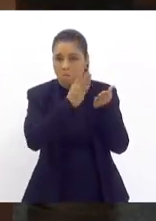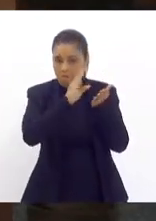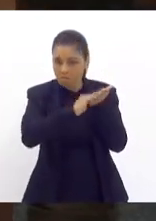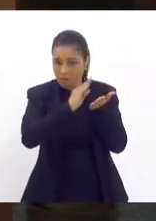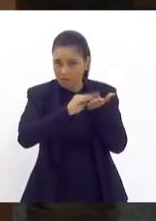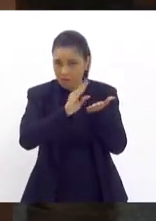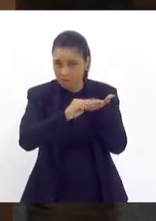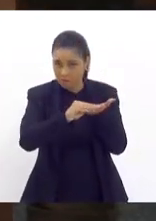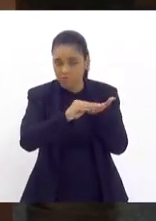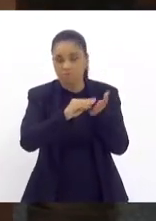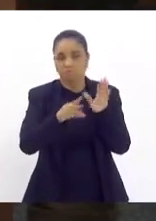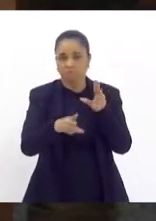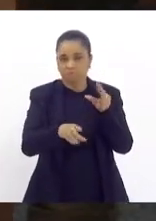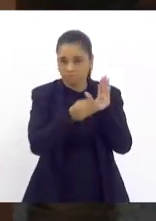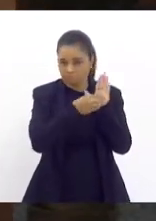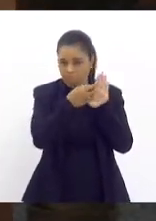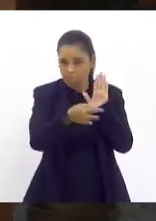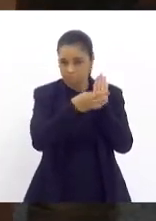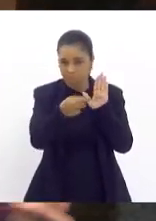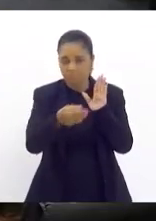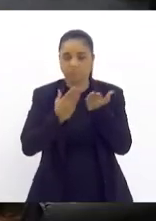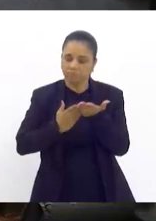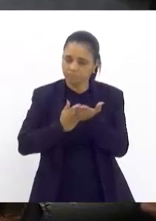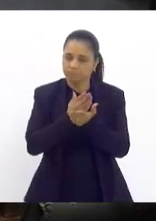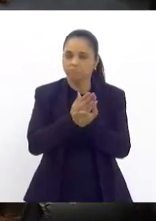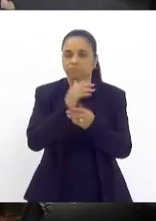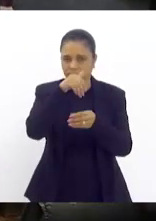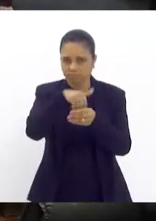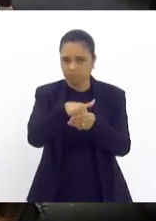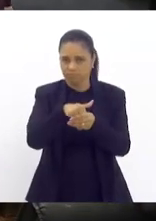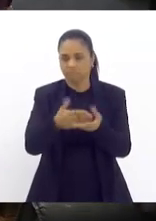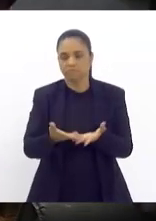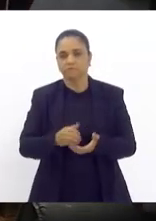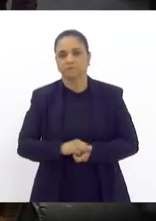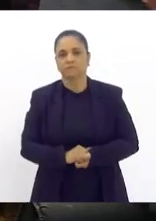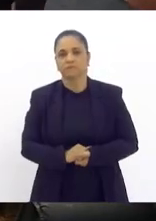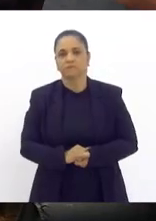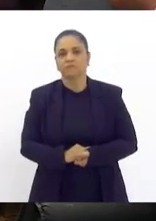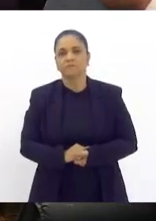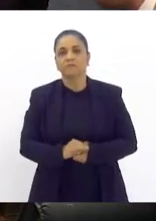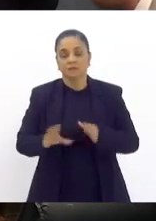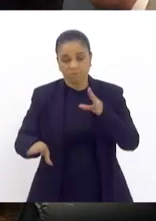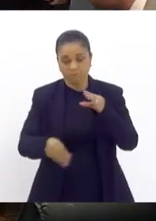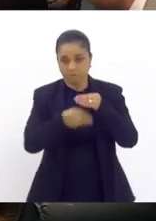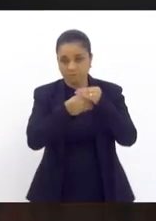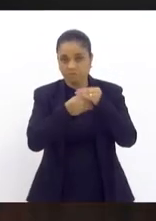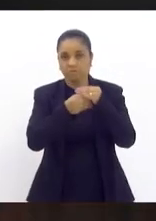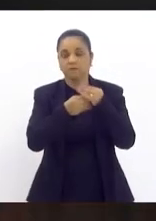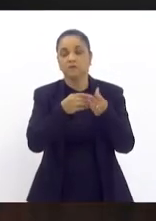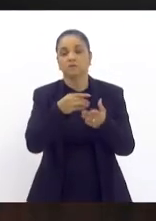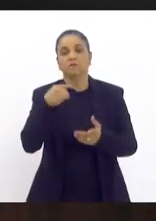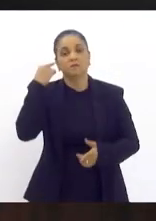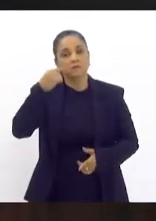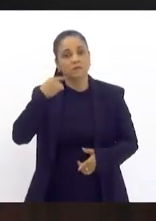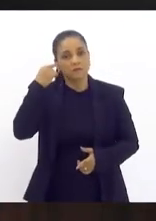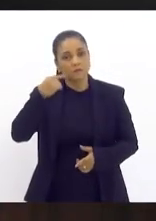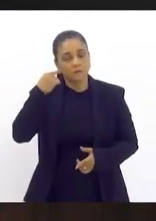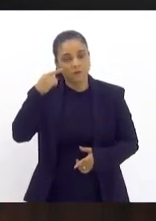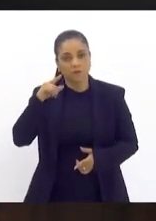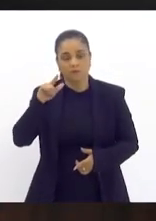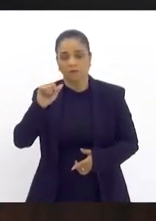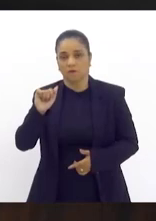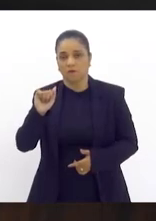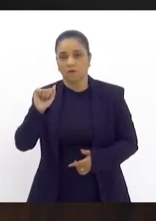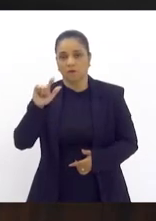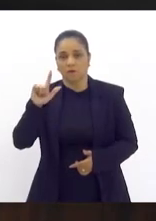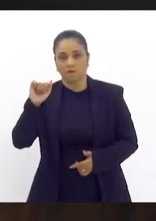Comissão de Saúde é favorável. Para emitir parecer pela Comissão de Educação, deputado Alan